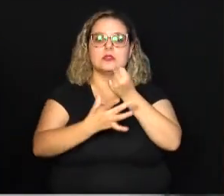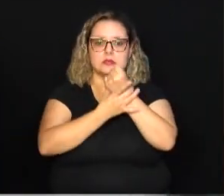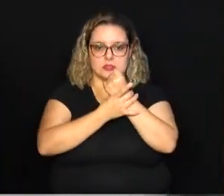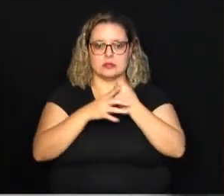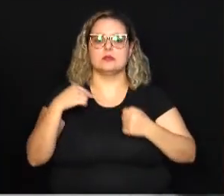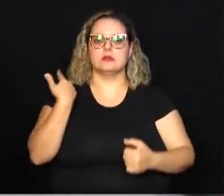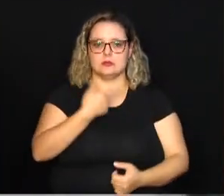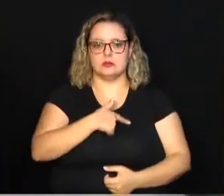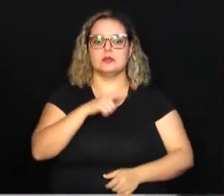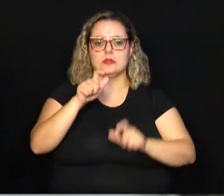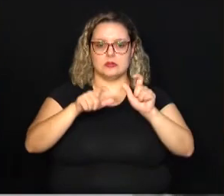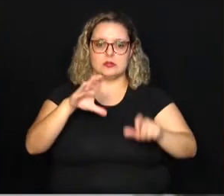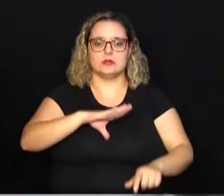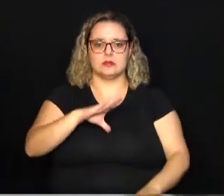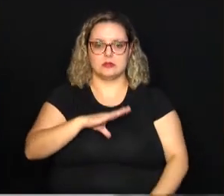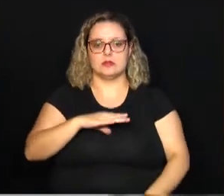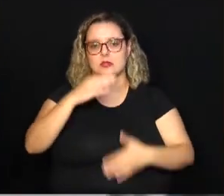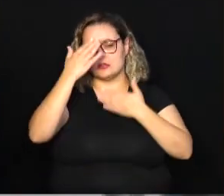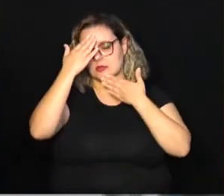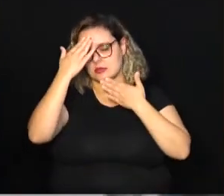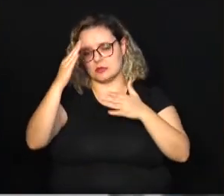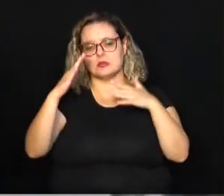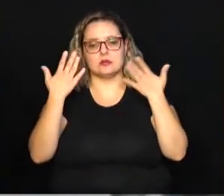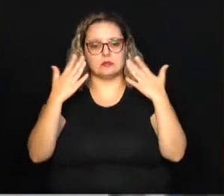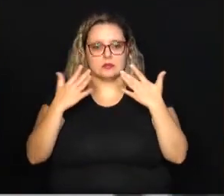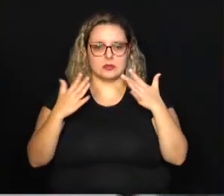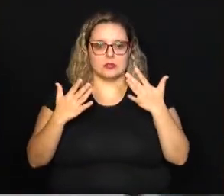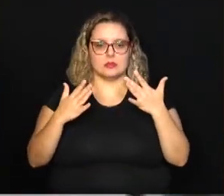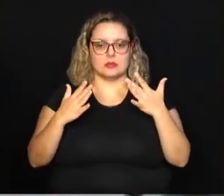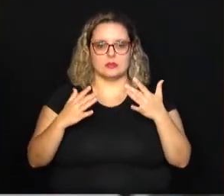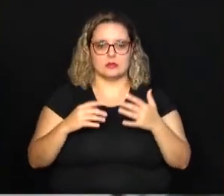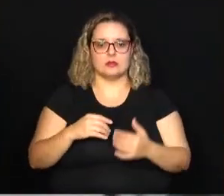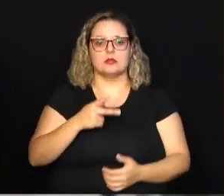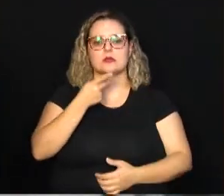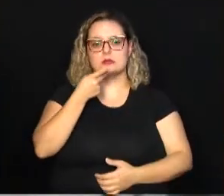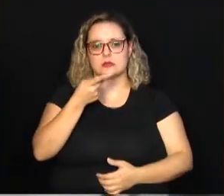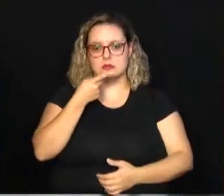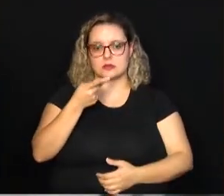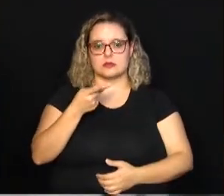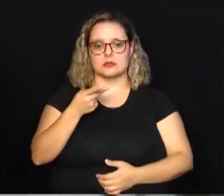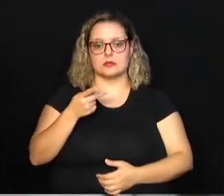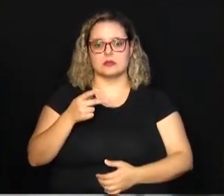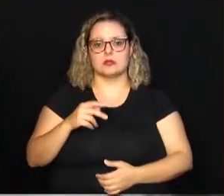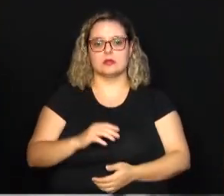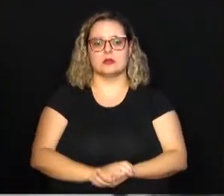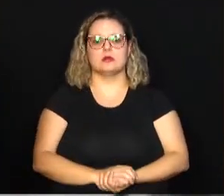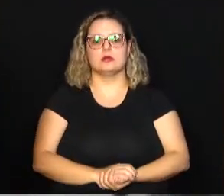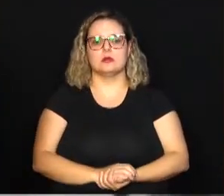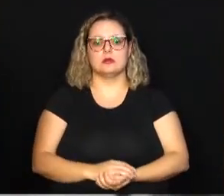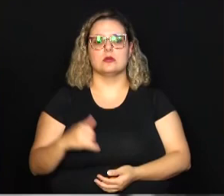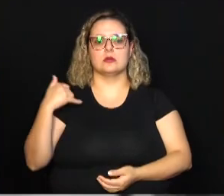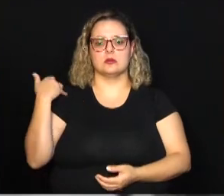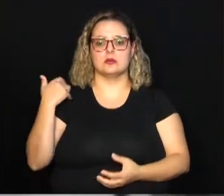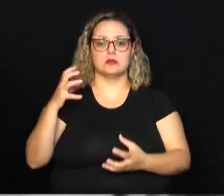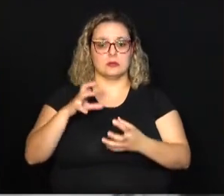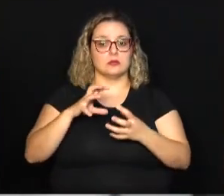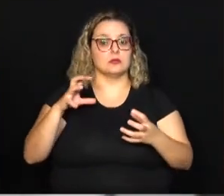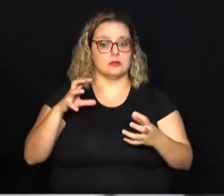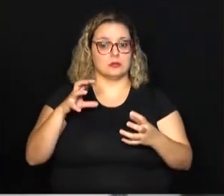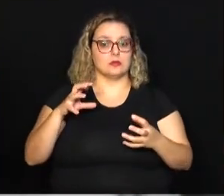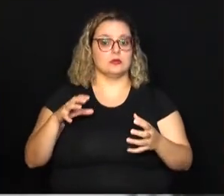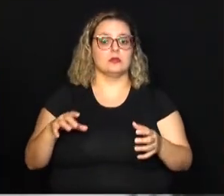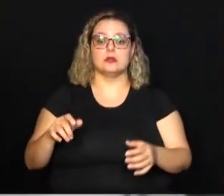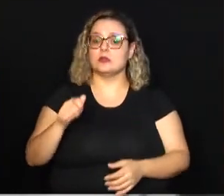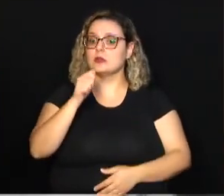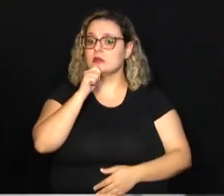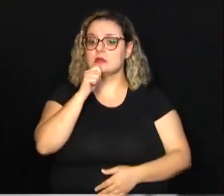gente e à população. Então, quero agradecer, parabenizar, e dizer que essa questão em relação aos idosos, que não chegou